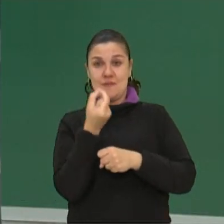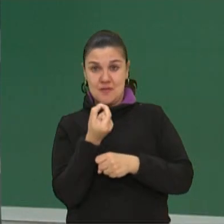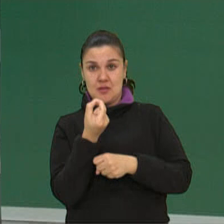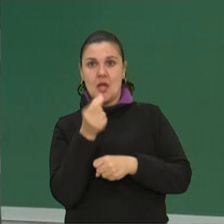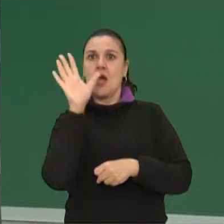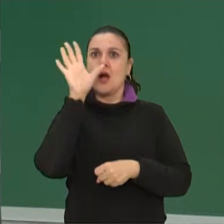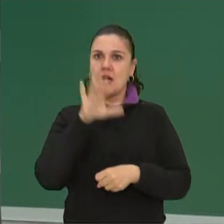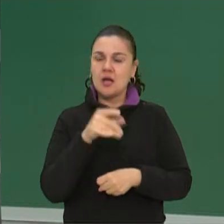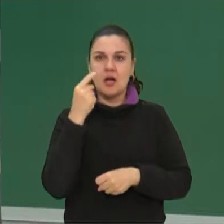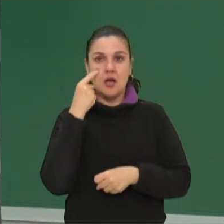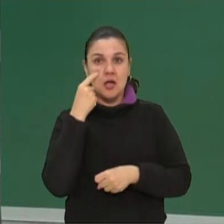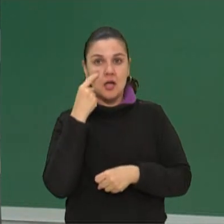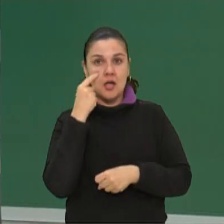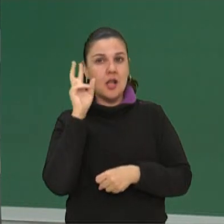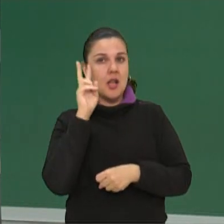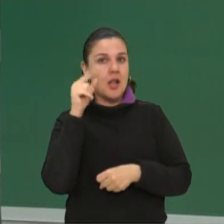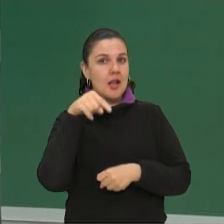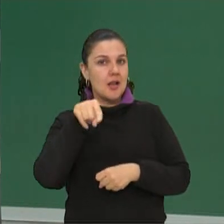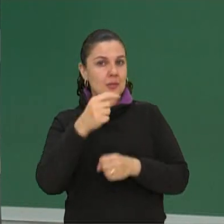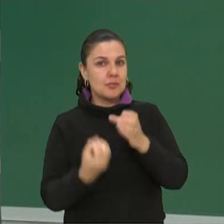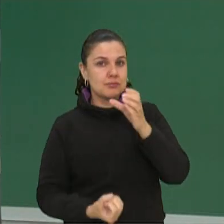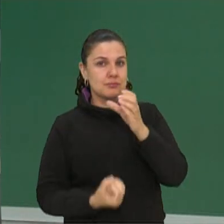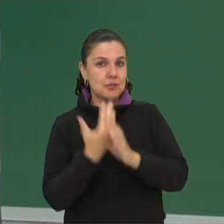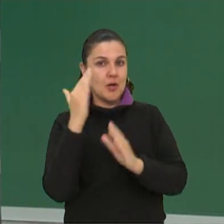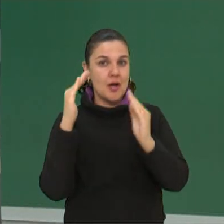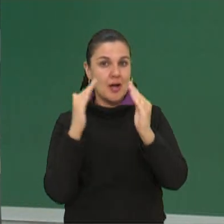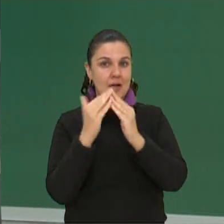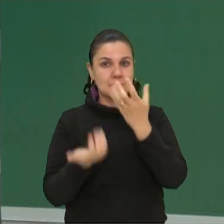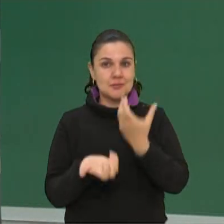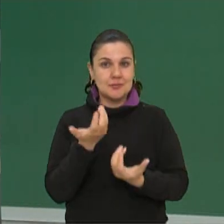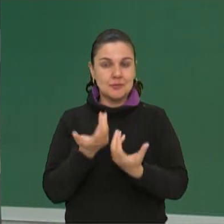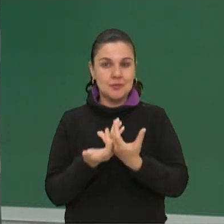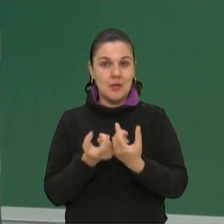1720. Ei, lembra quando foi criada a Casa de Fundição?